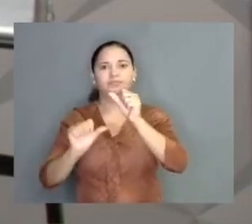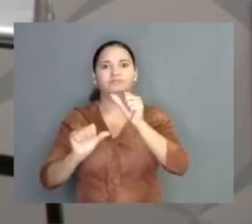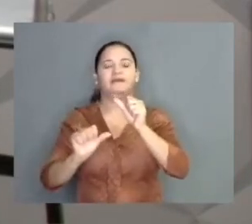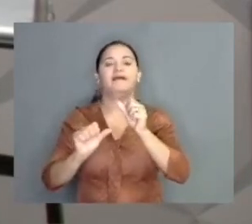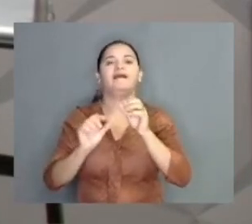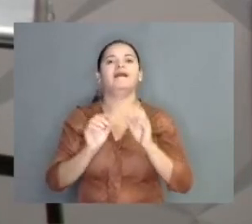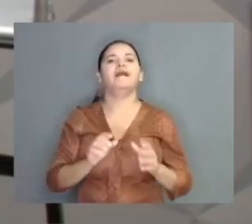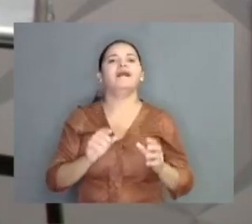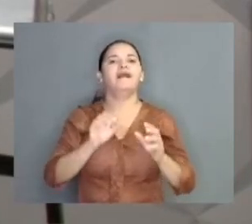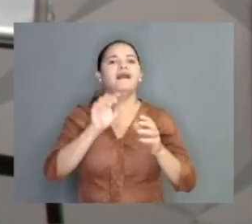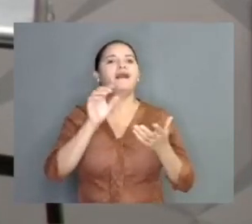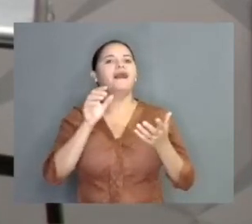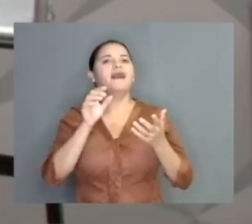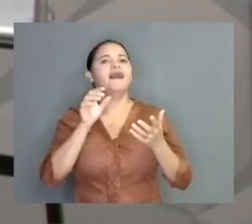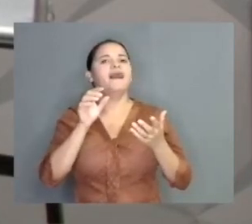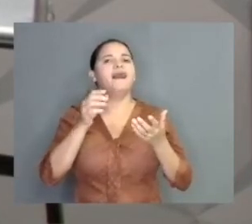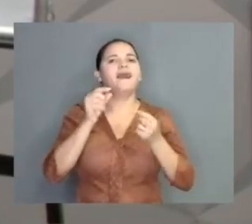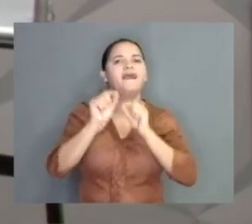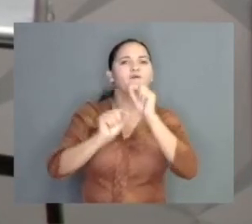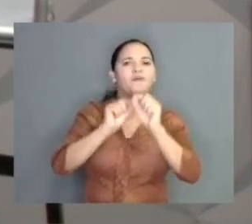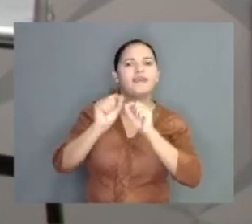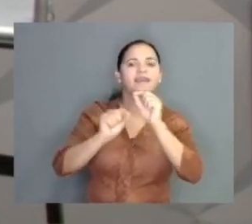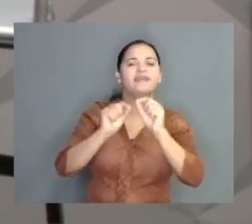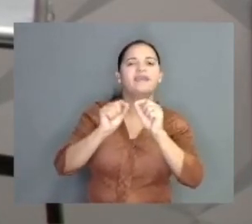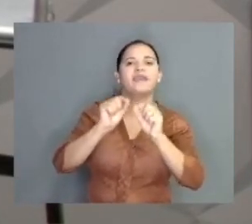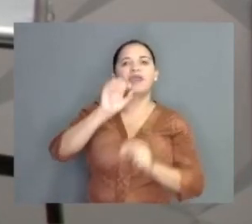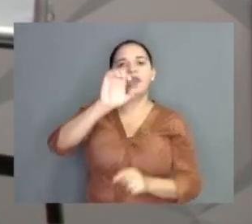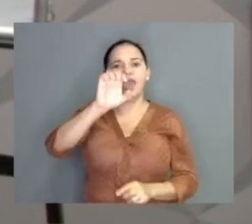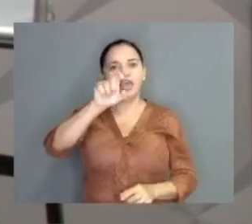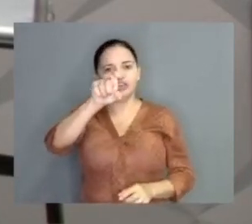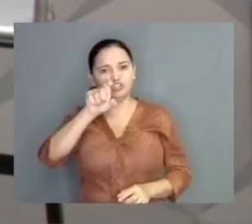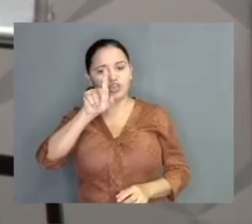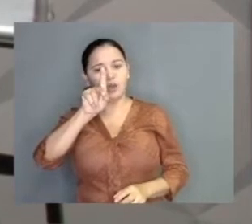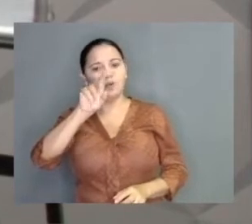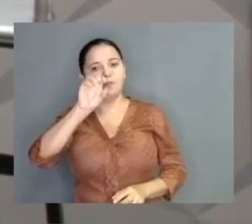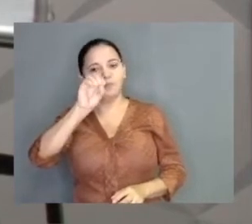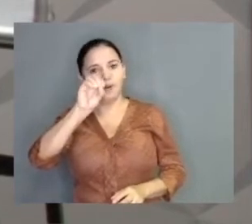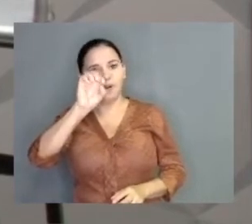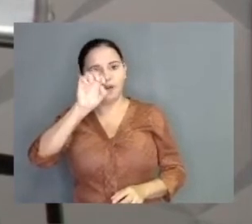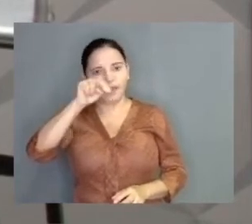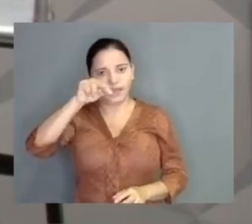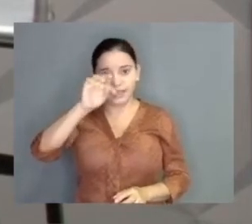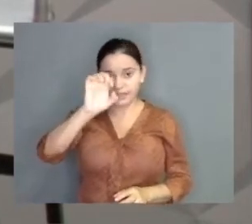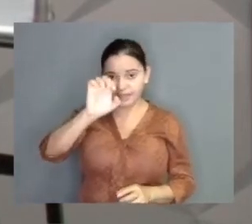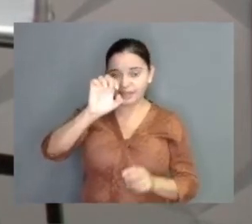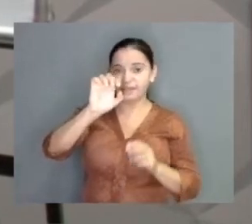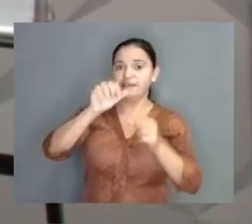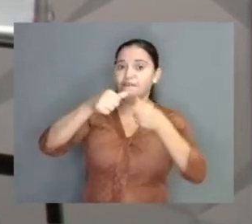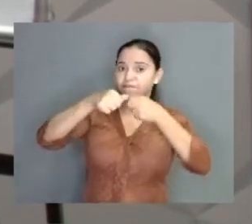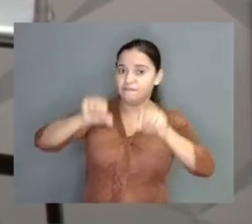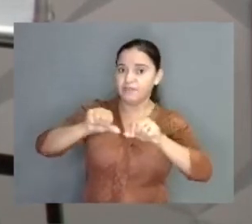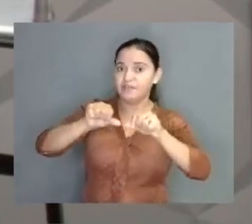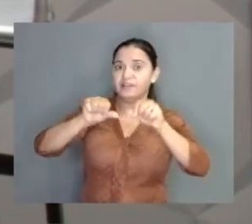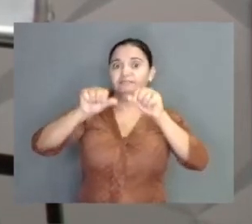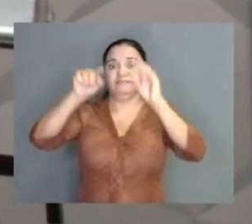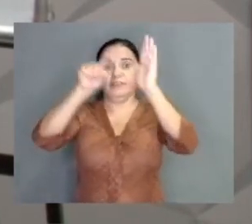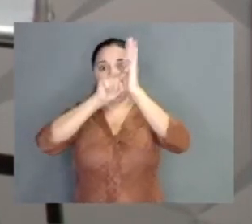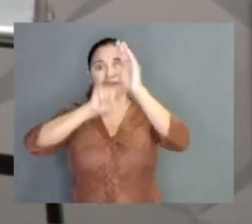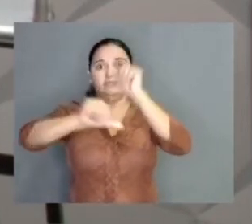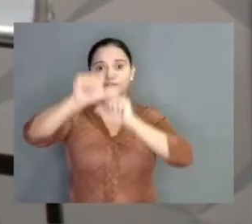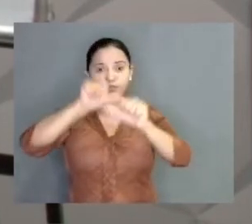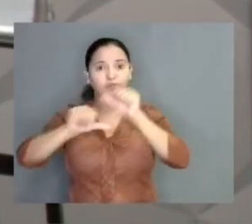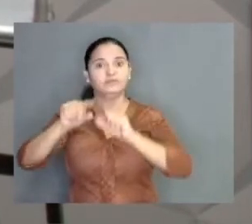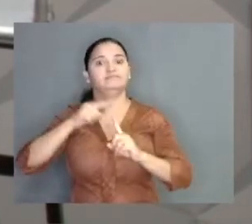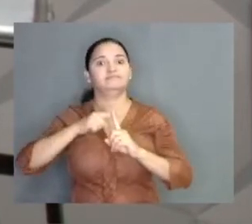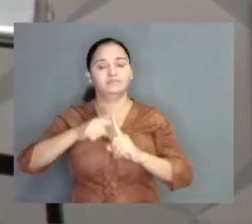expoente. Era negativo, fica positivo. E como está entre parênteses, eu sei que esse expoente